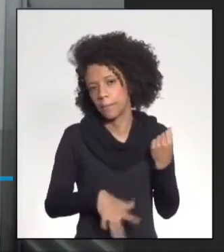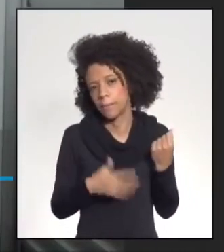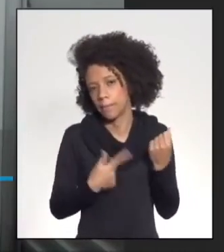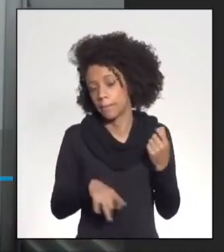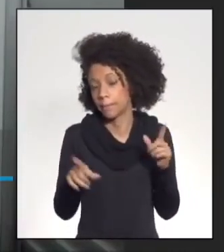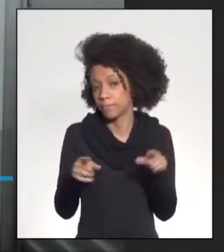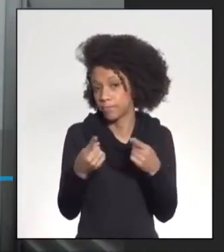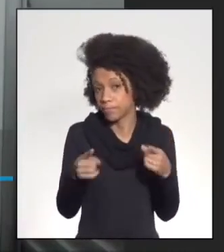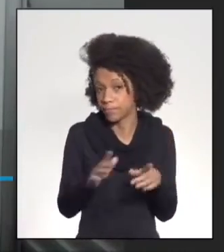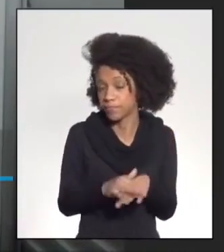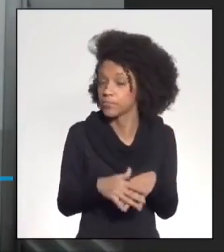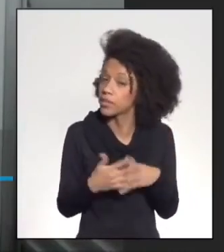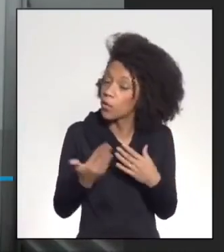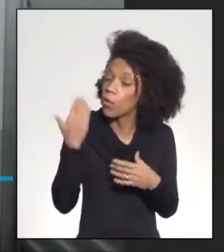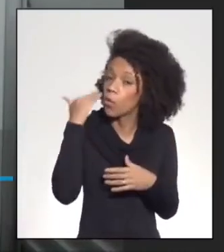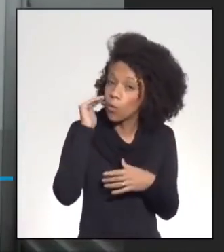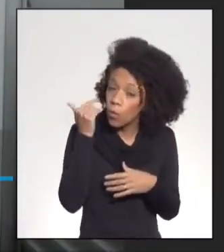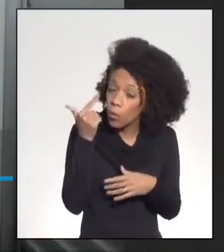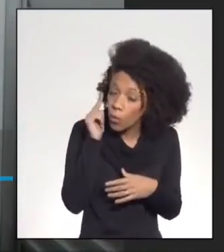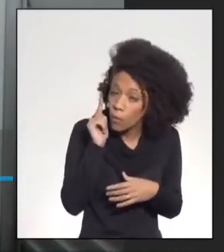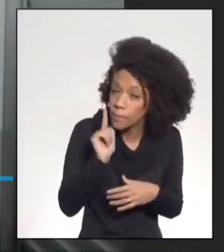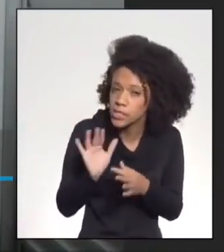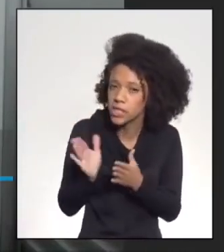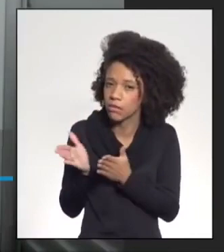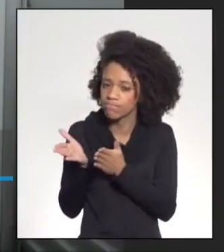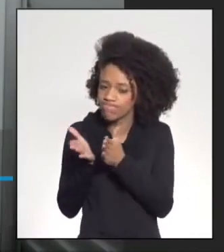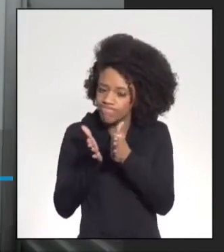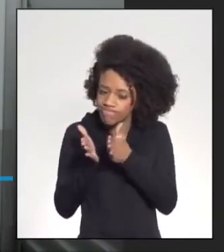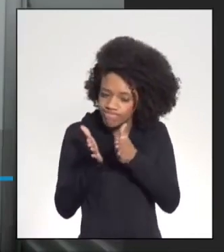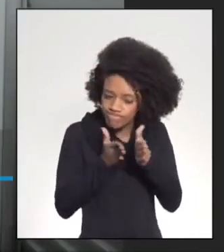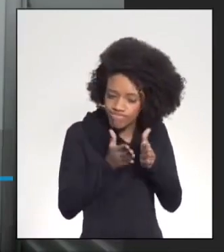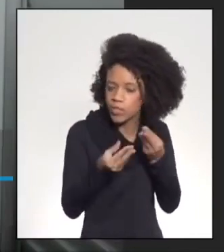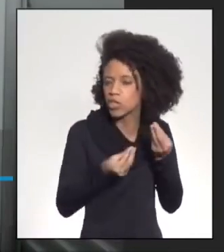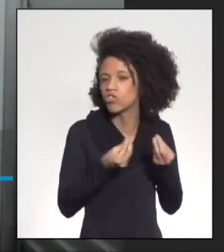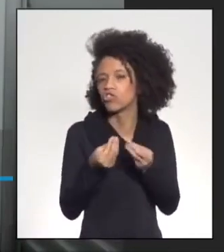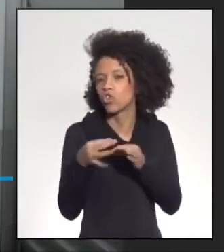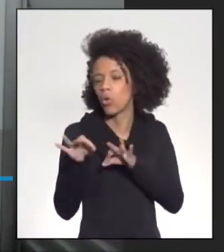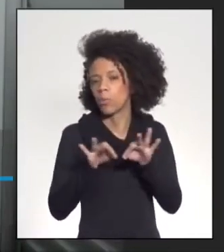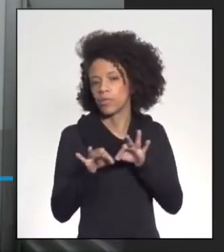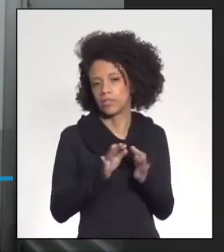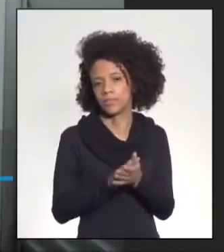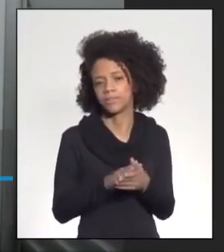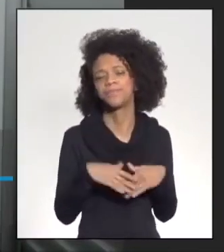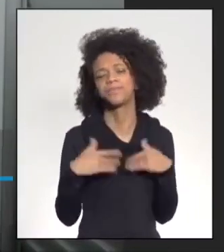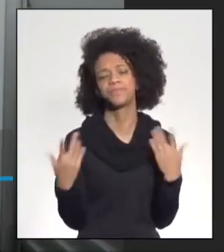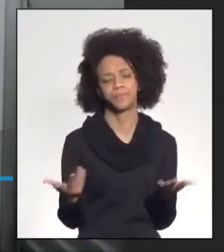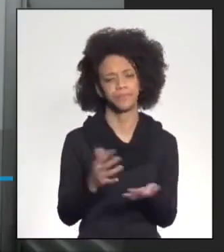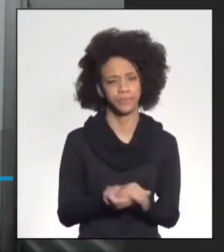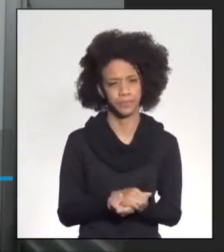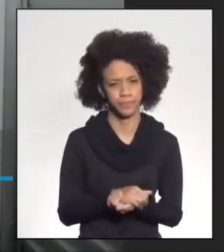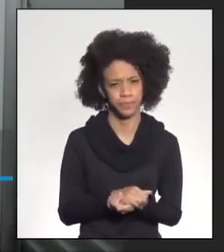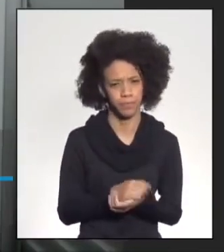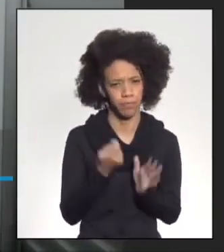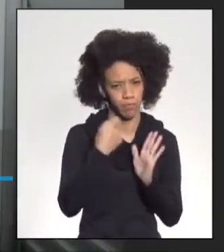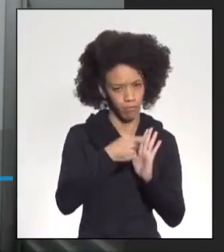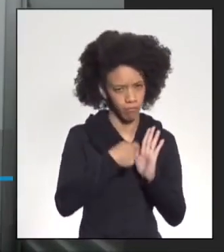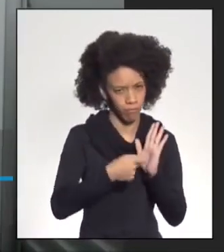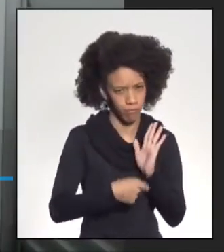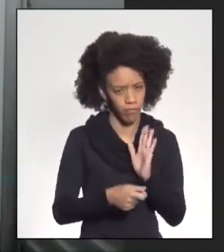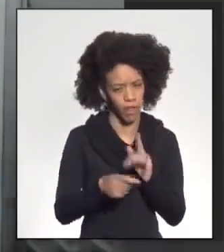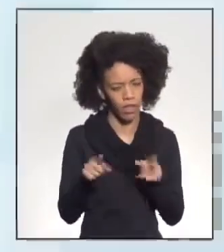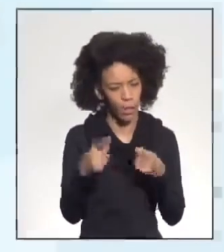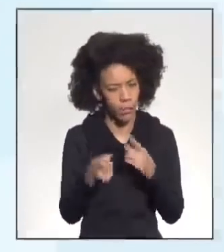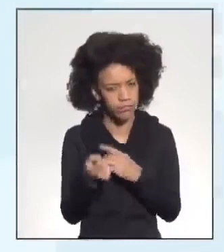musical. Então você vai começar a entender os meandros de como funciona isso. Vamos lá. Escrita de música criativa,